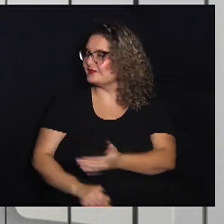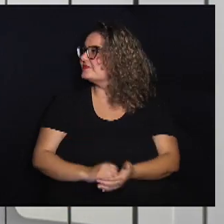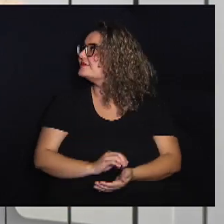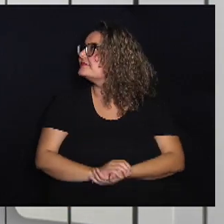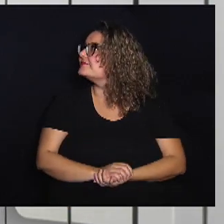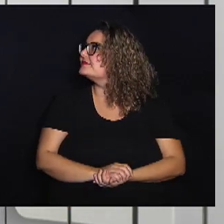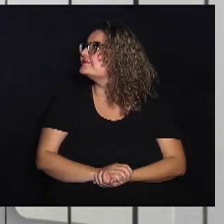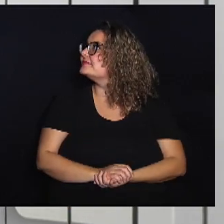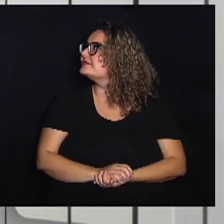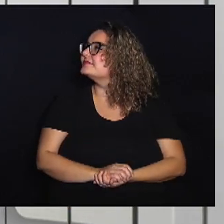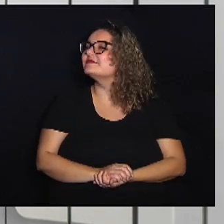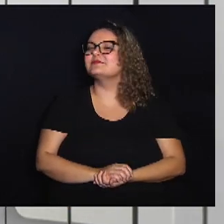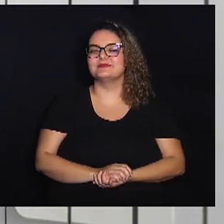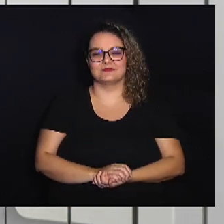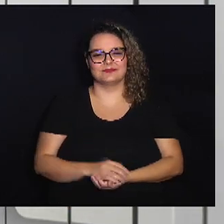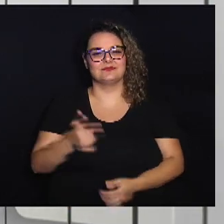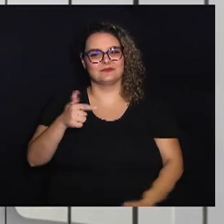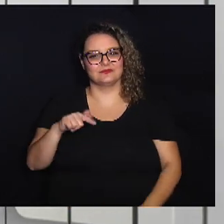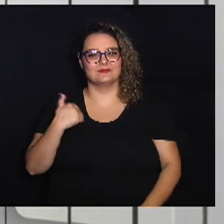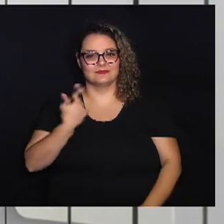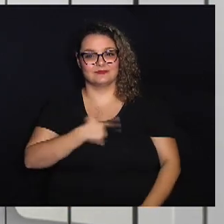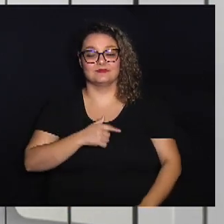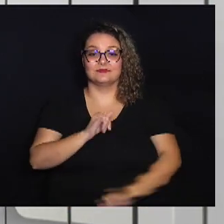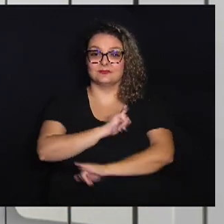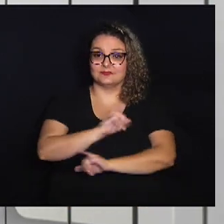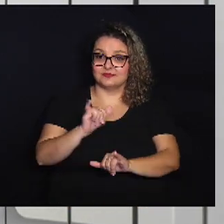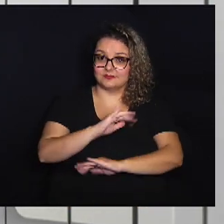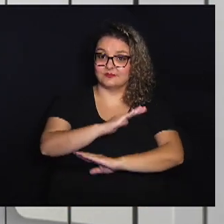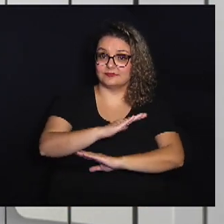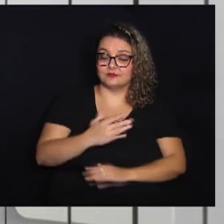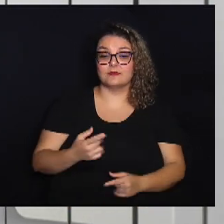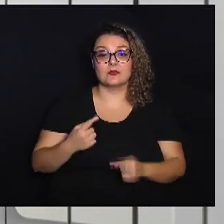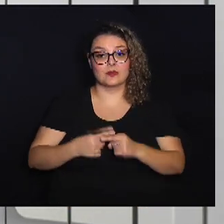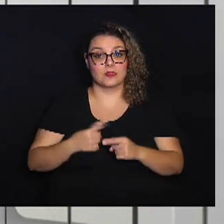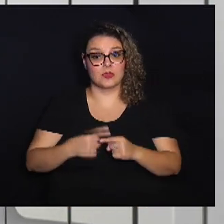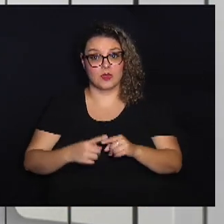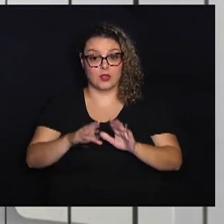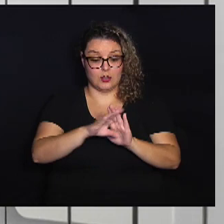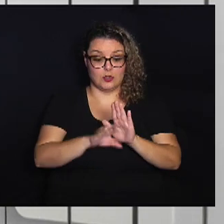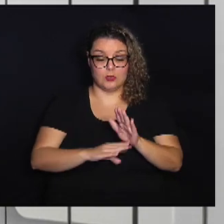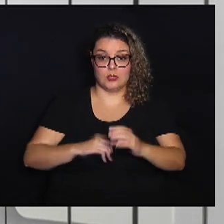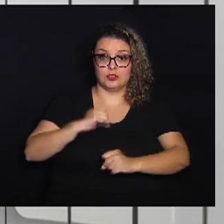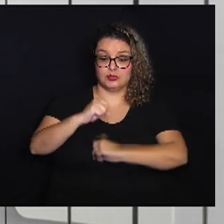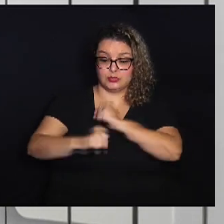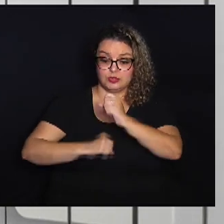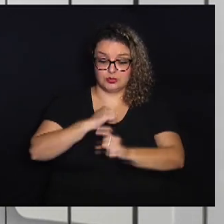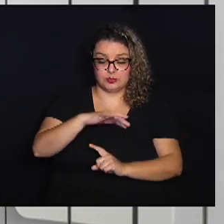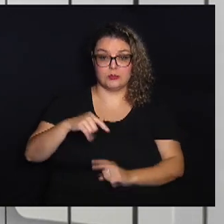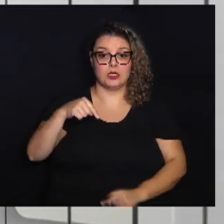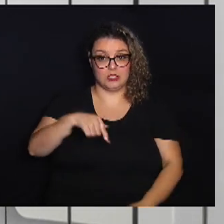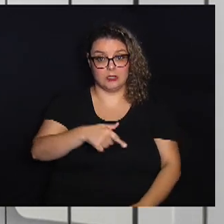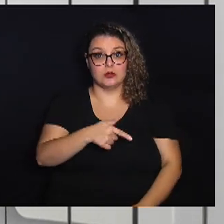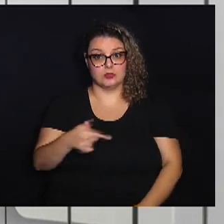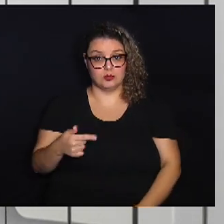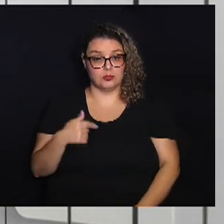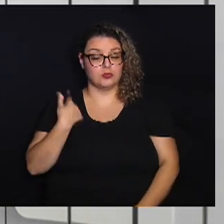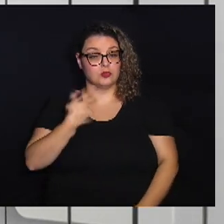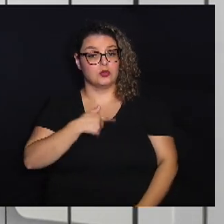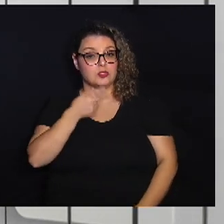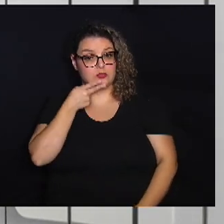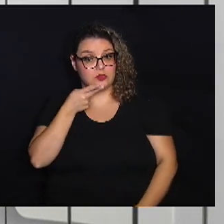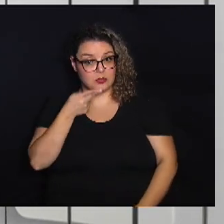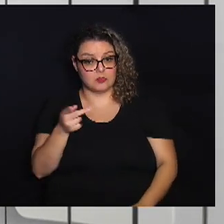campinas.sp.leg.br. Bom, a gente segue aqui com o Jornal Câmara Notícia, porque no quadro Giro Ambiental desta semana, nós vamos falar sobre